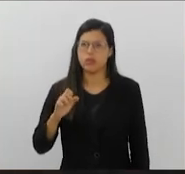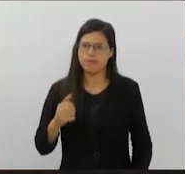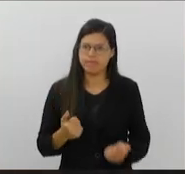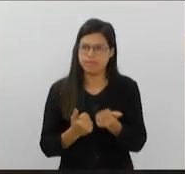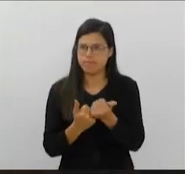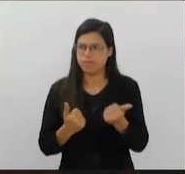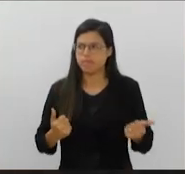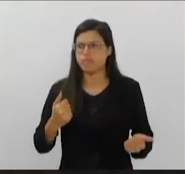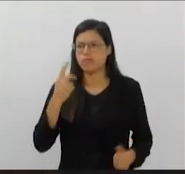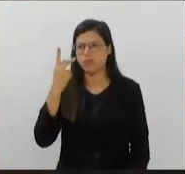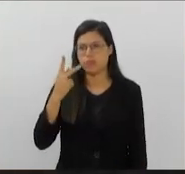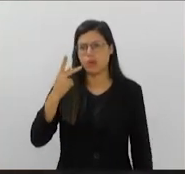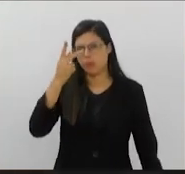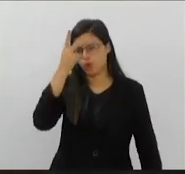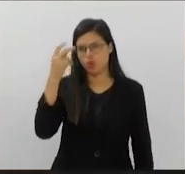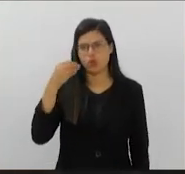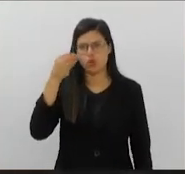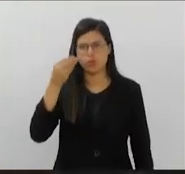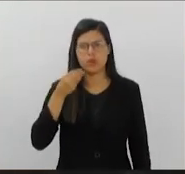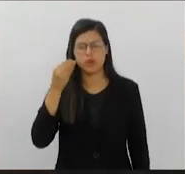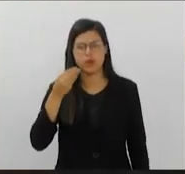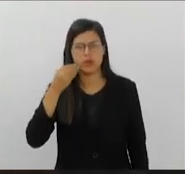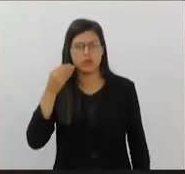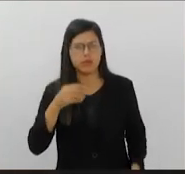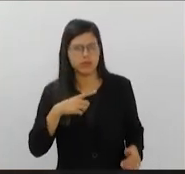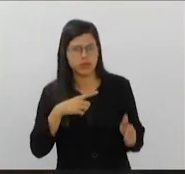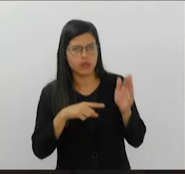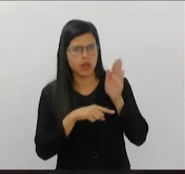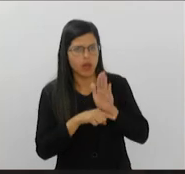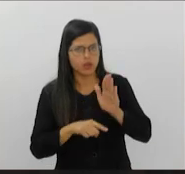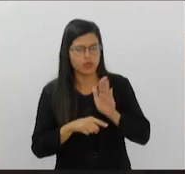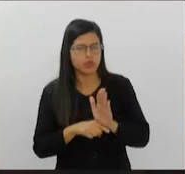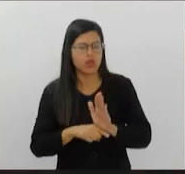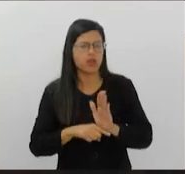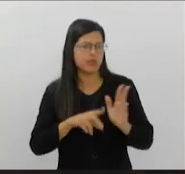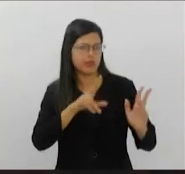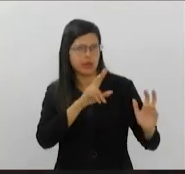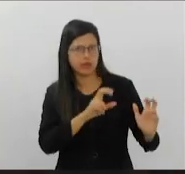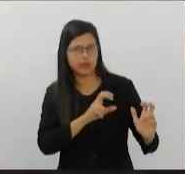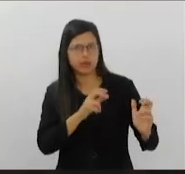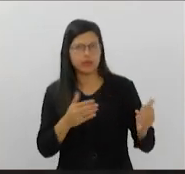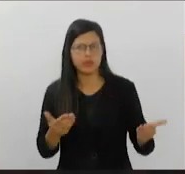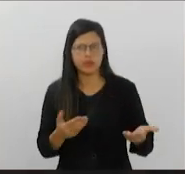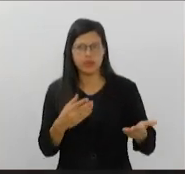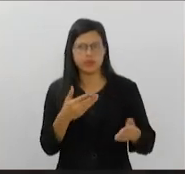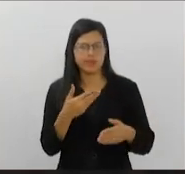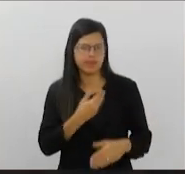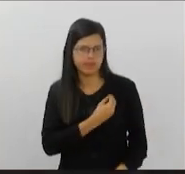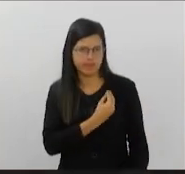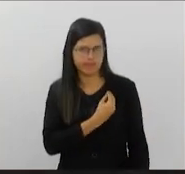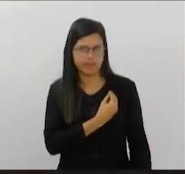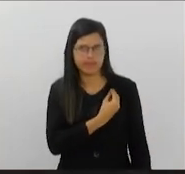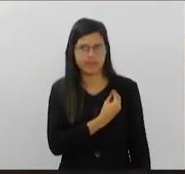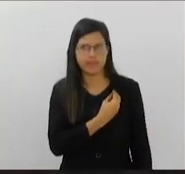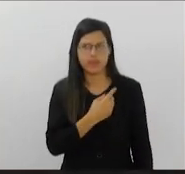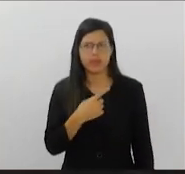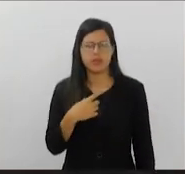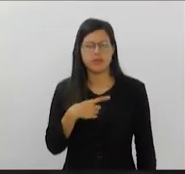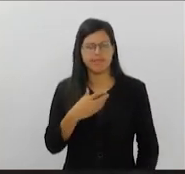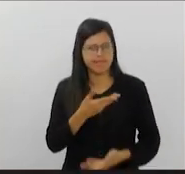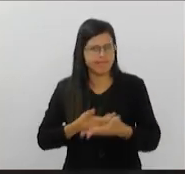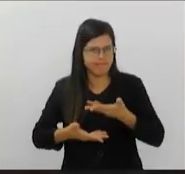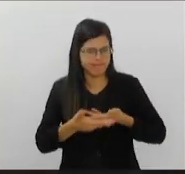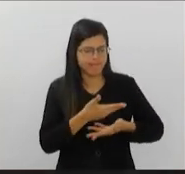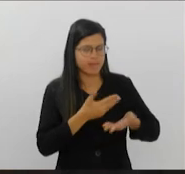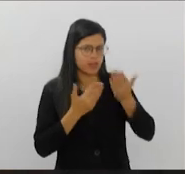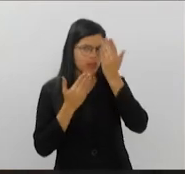pessoa experiente e que tem contribuído muito com a nossa pauta e hoje nos brinda aqui com sua presença, tem muito a somar, então eu te